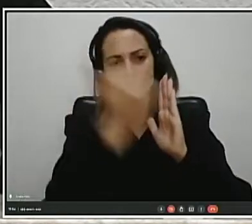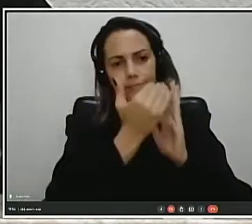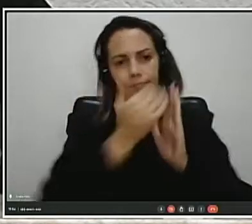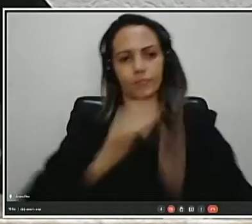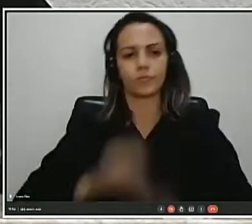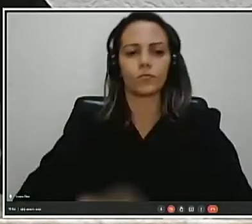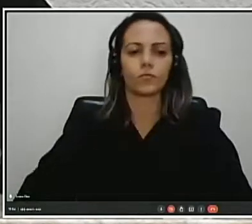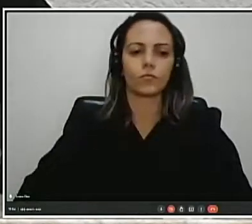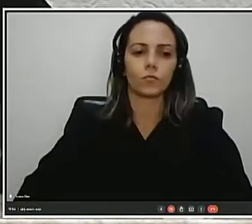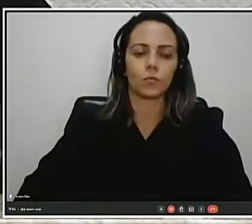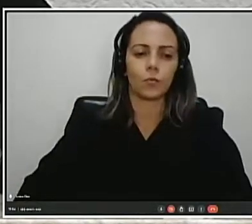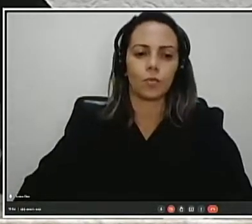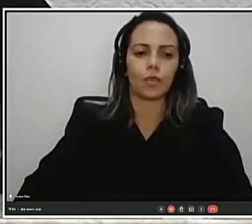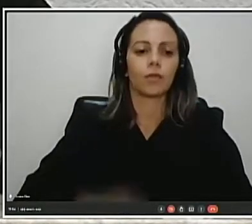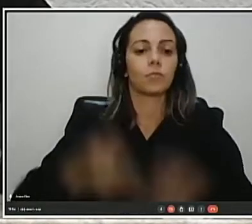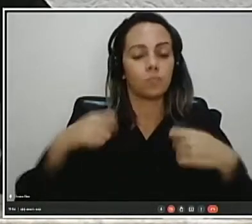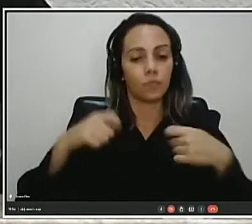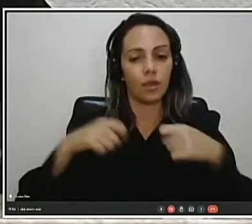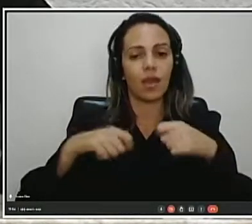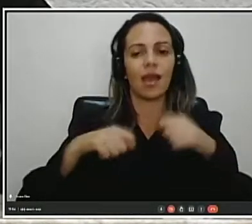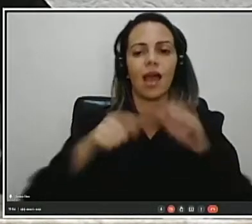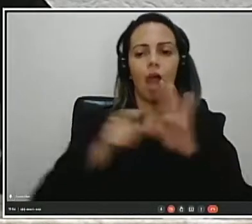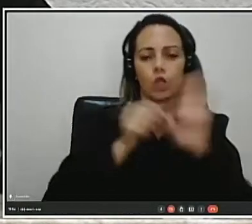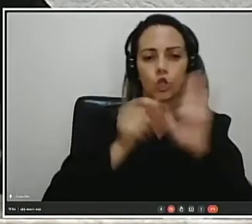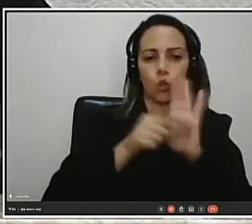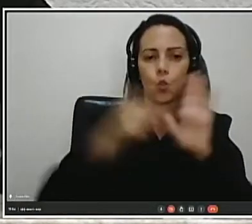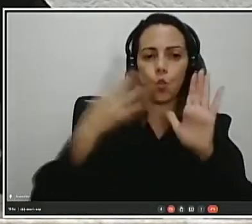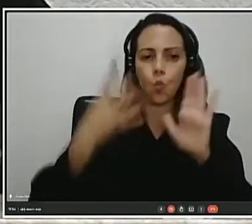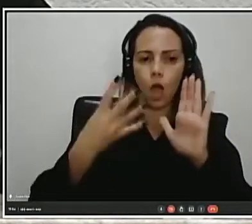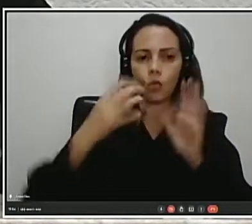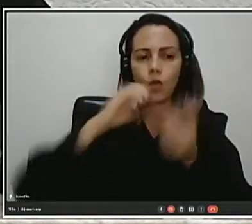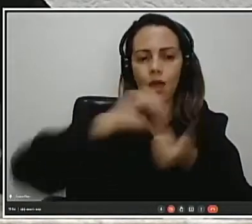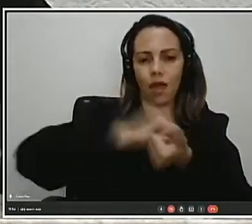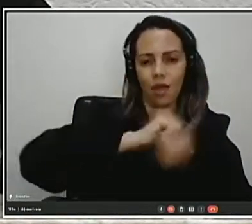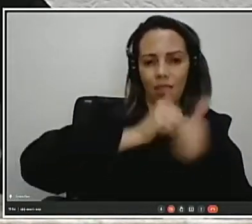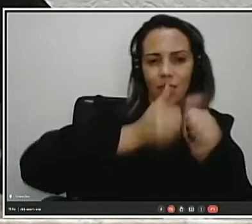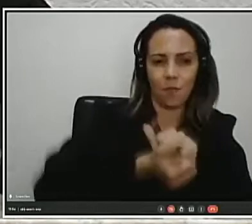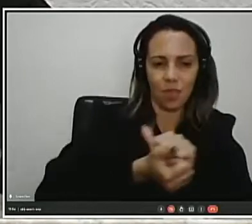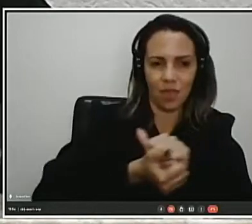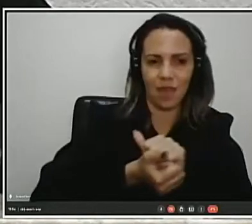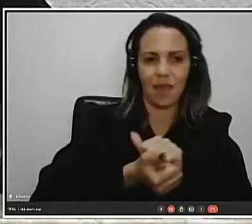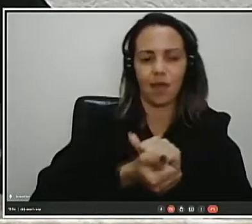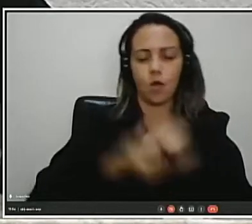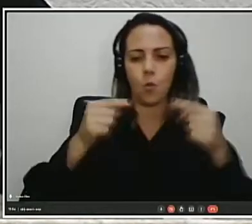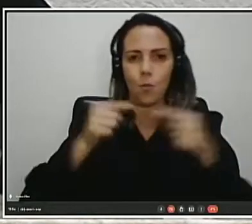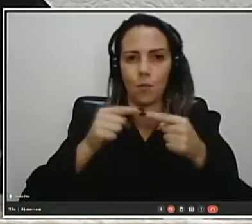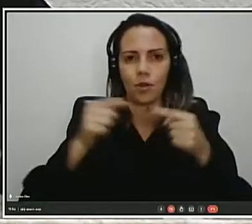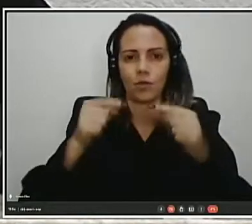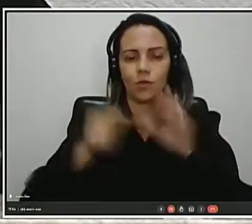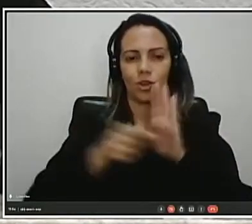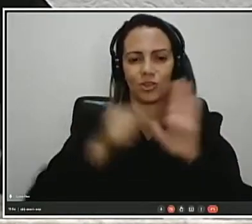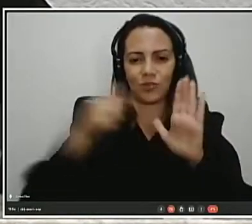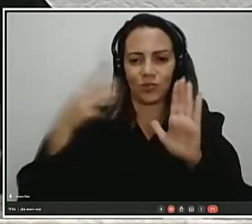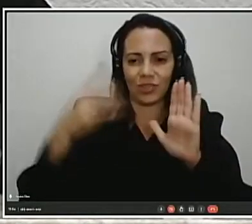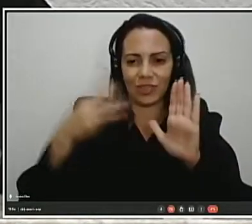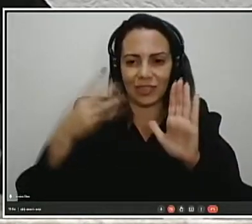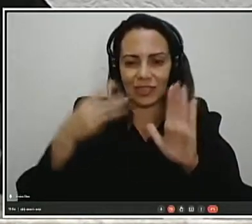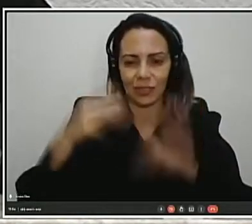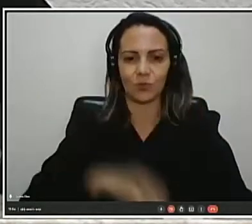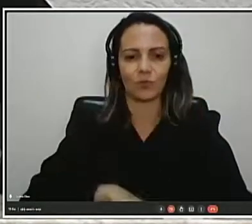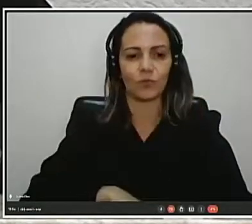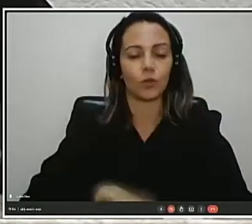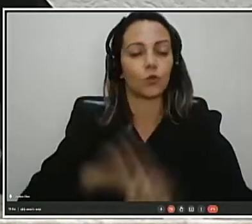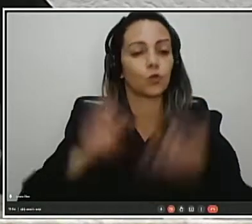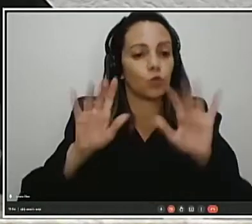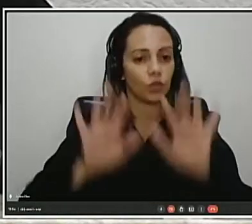adequar o artigo 4º com os mesmos requisitos do artigo 3º, parágrafo 4º do projeto.